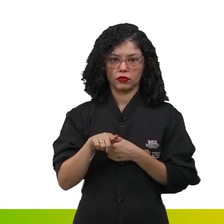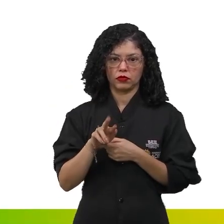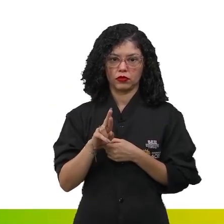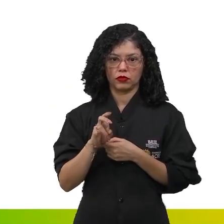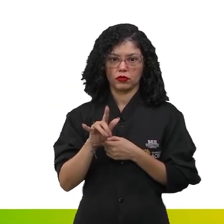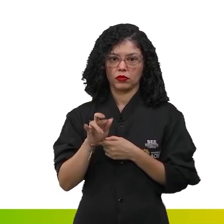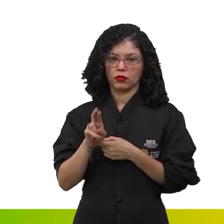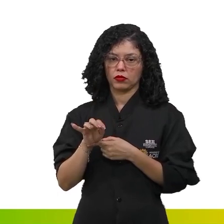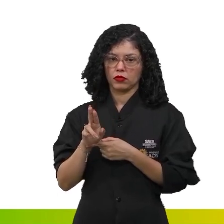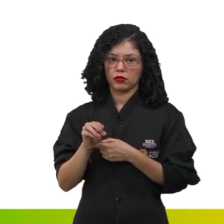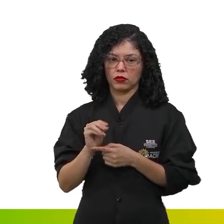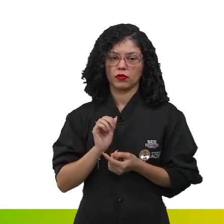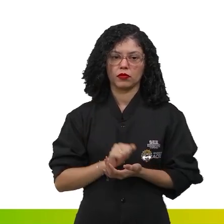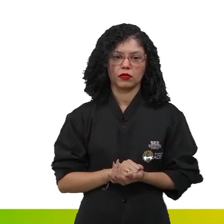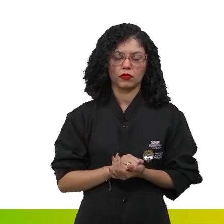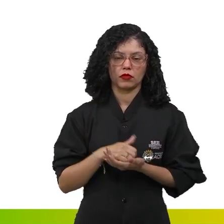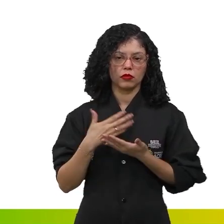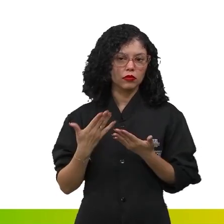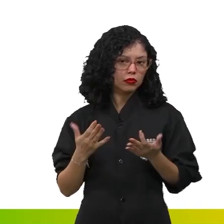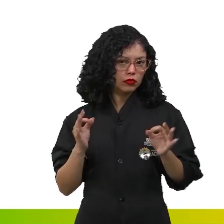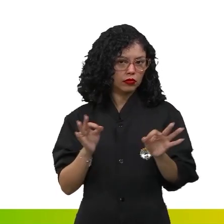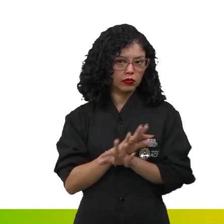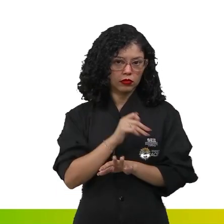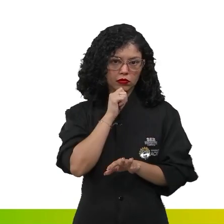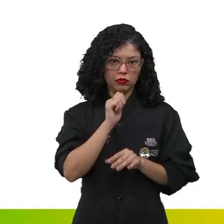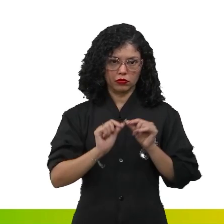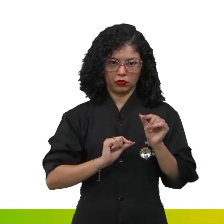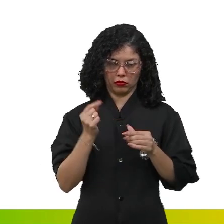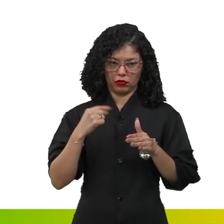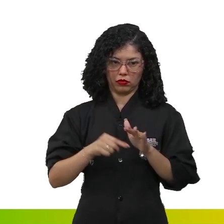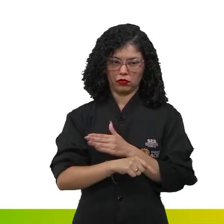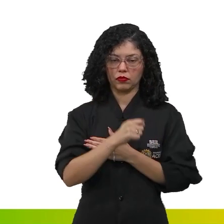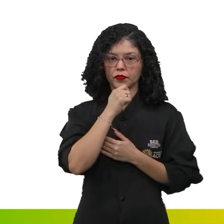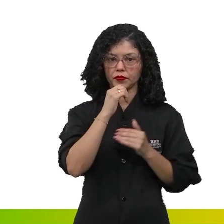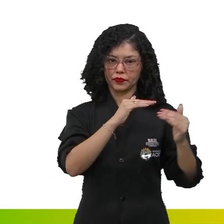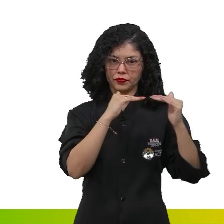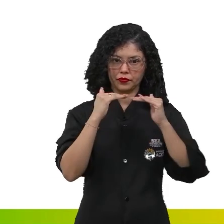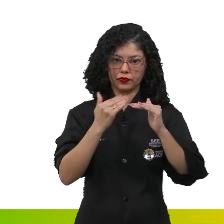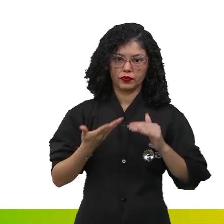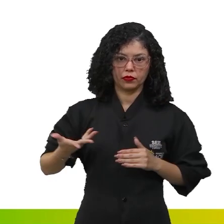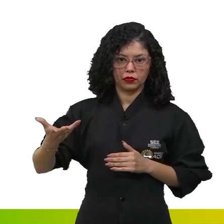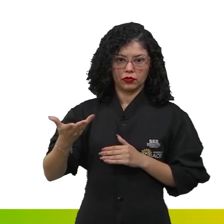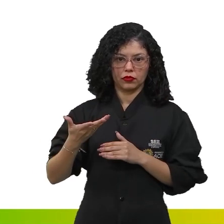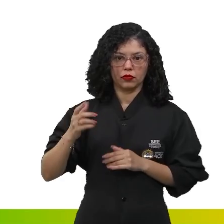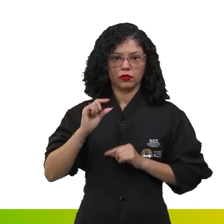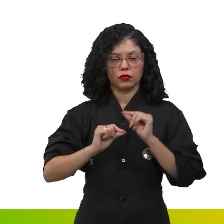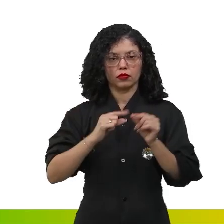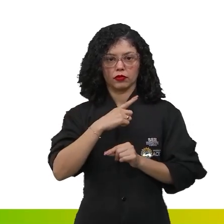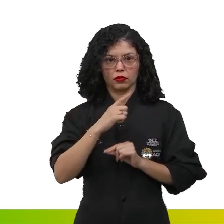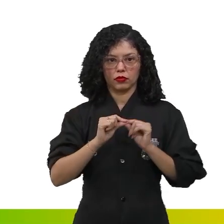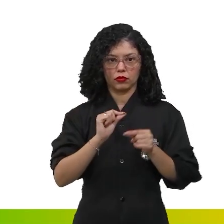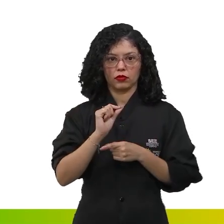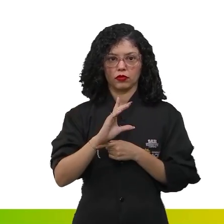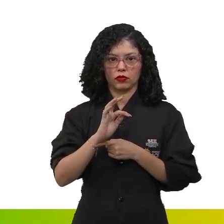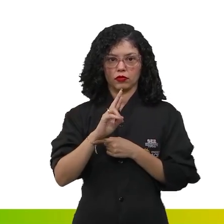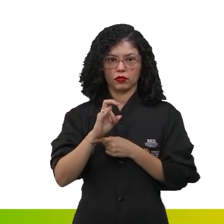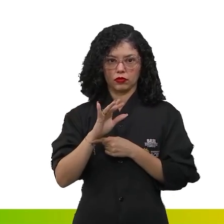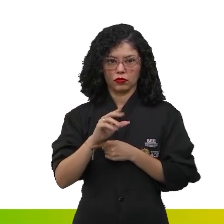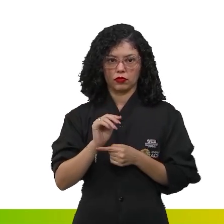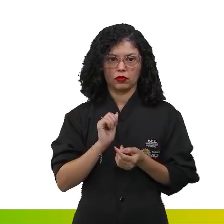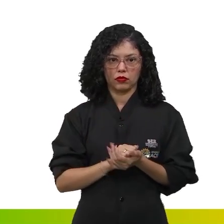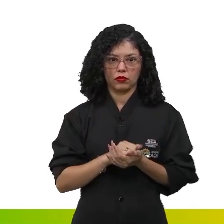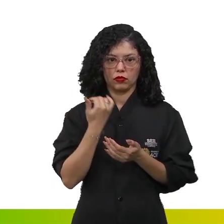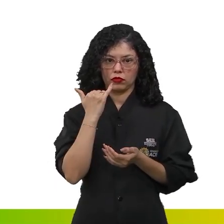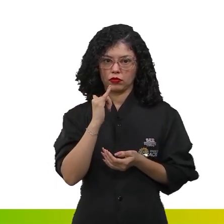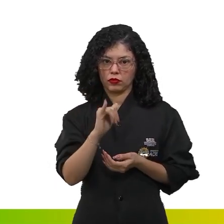equilíbrio. Pronto. Então, aqui, dentro dessa base nutricional, nós temos carboidratos, fonte